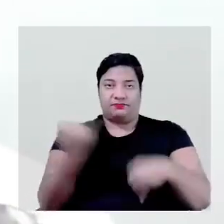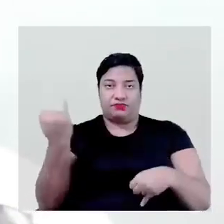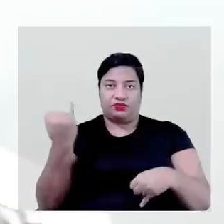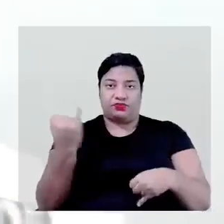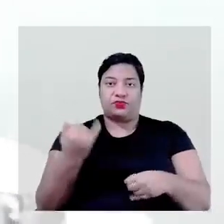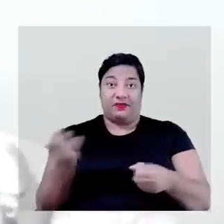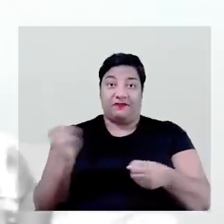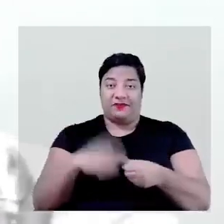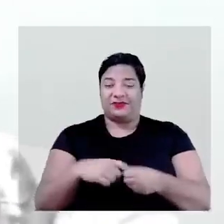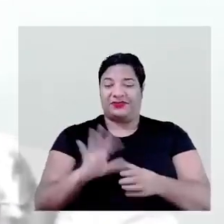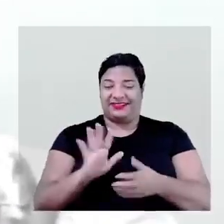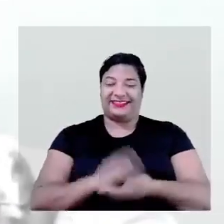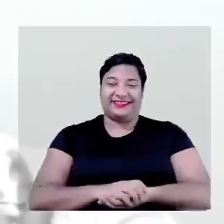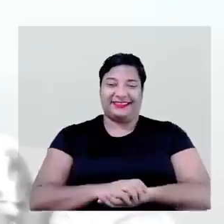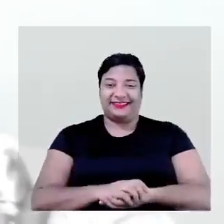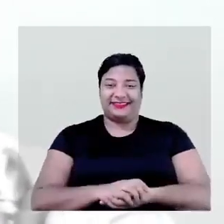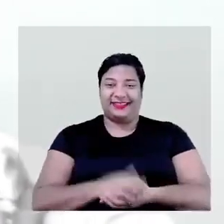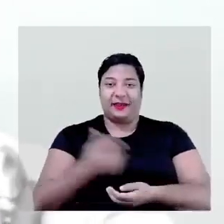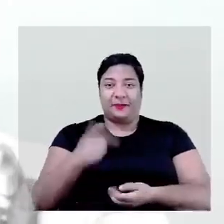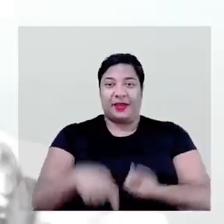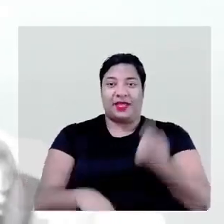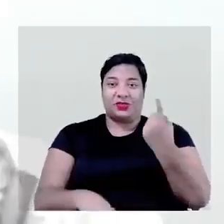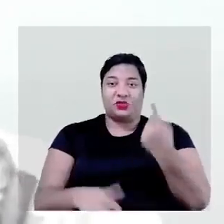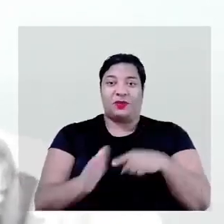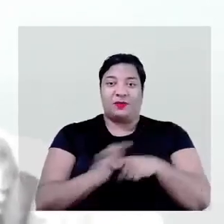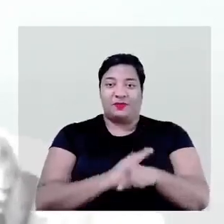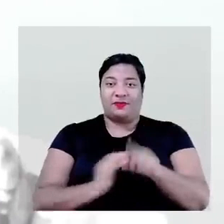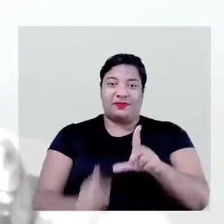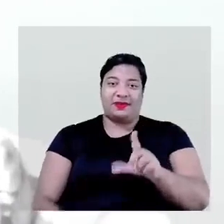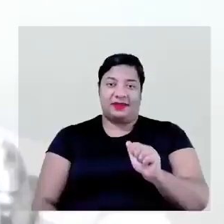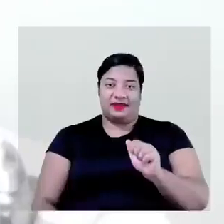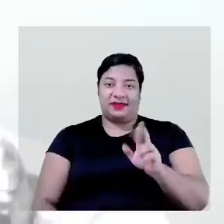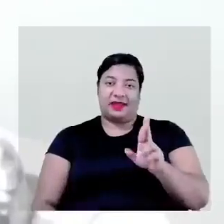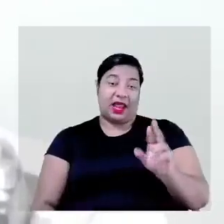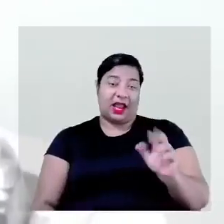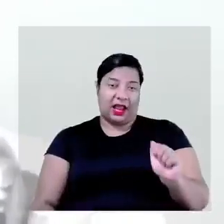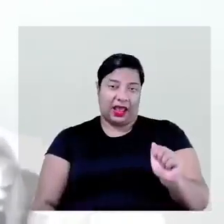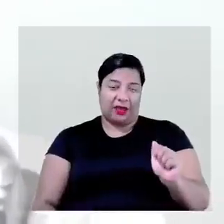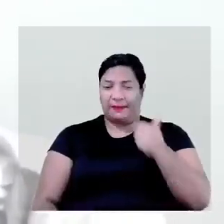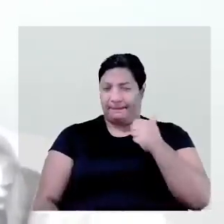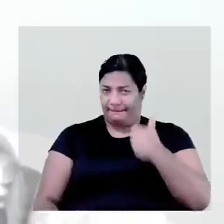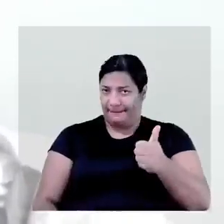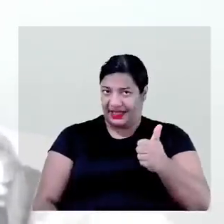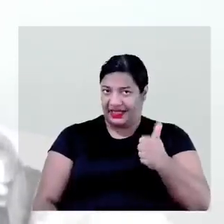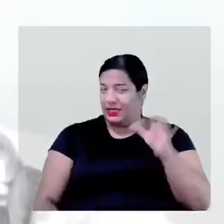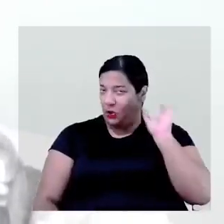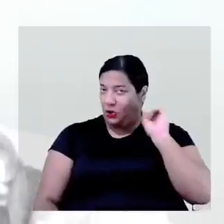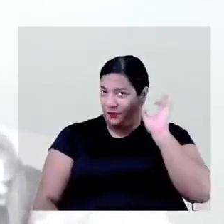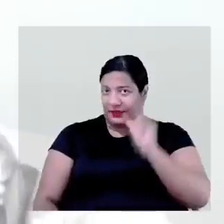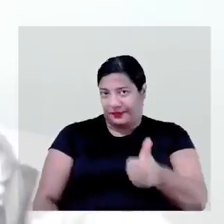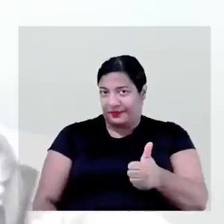voltando. Tem mais uma perguntinha aqui para a Laura. Olá, Laura, está ouvindo?